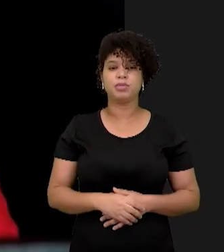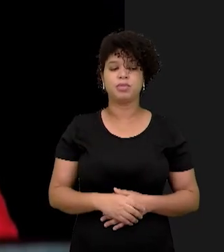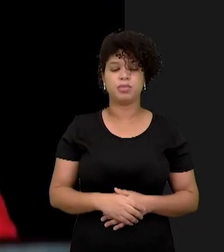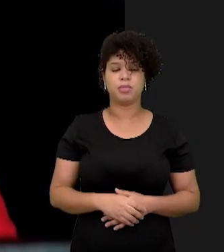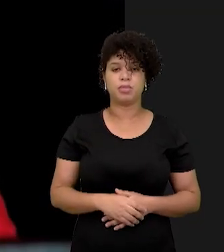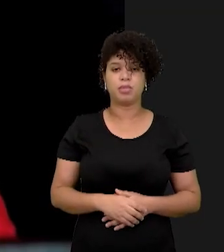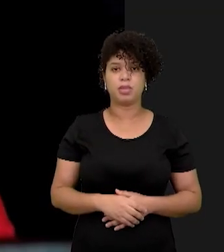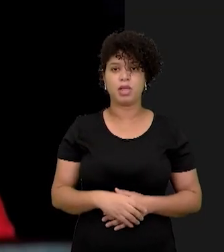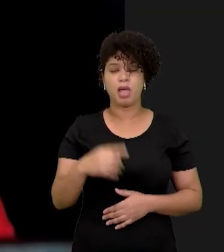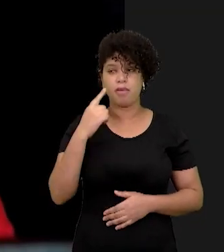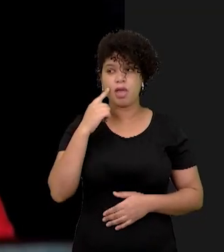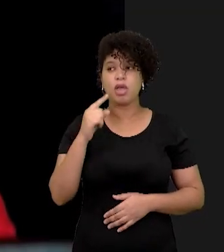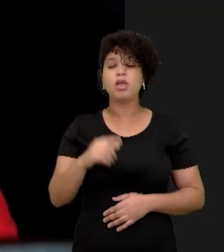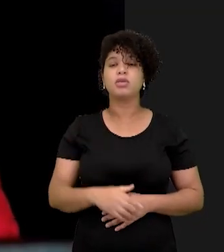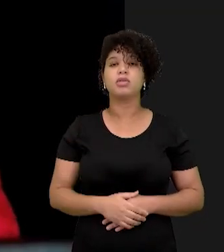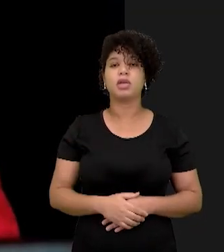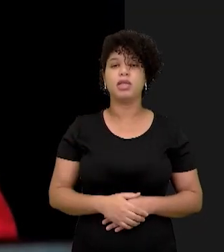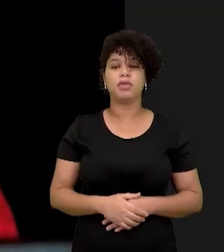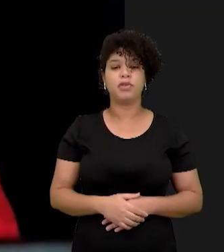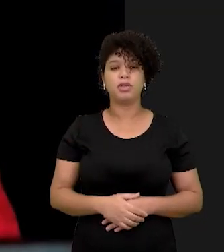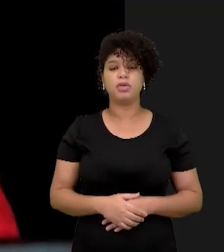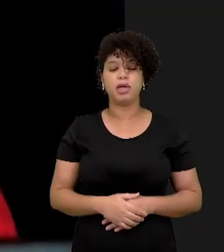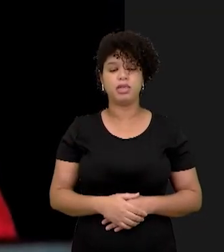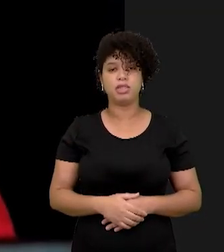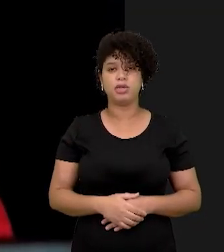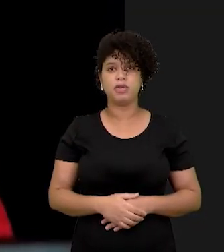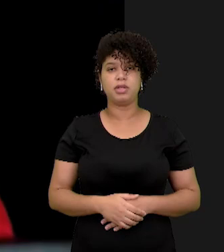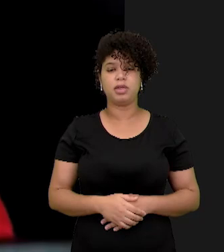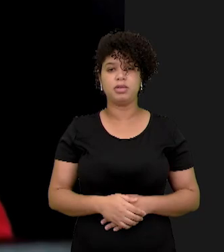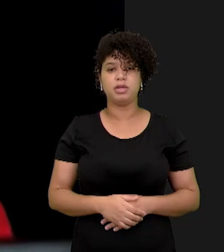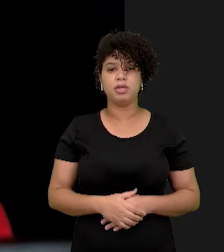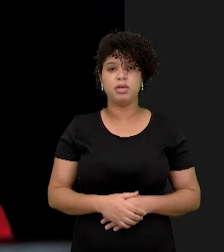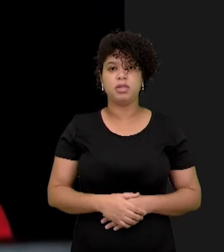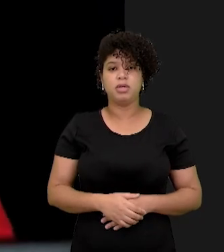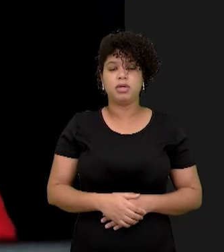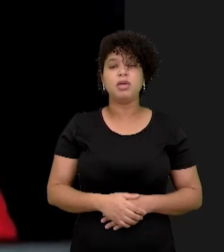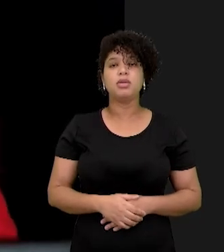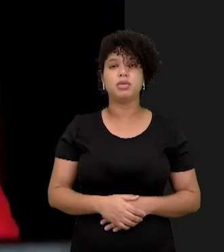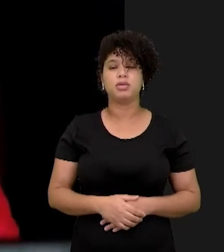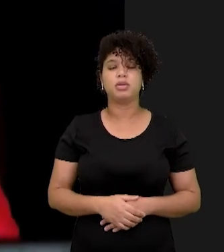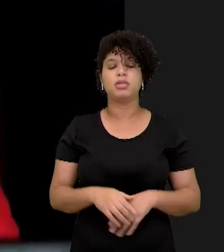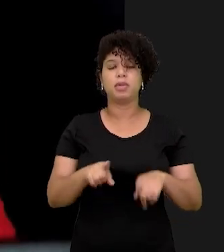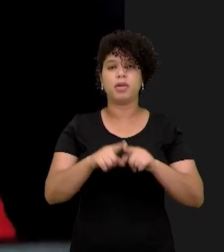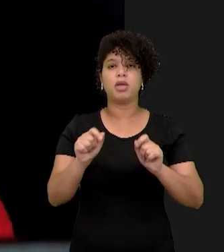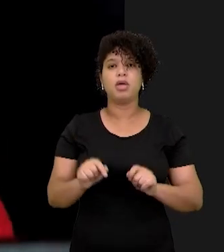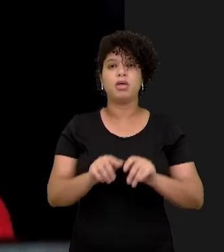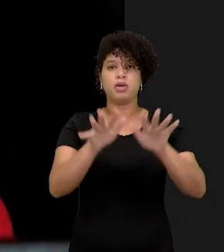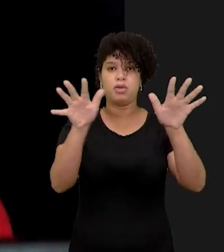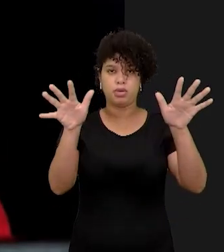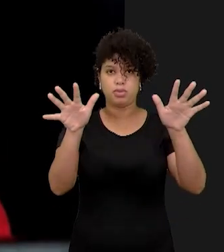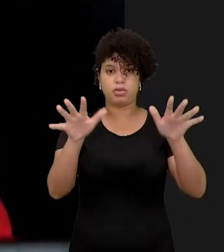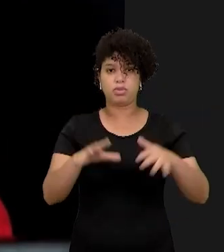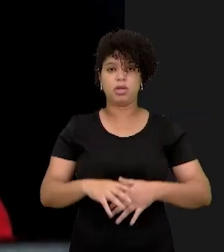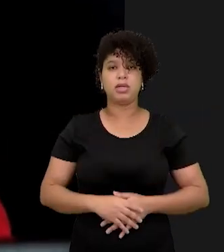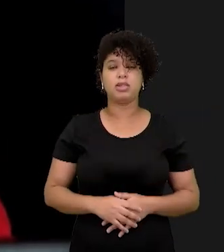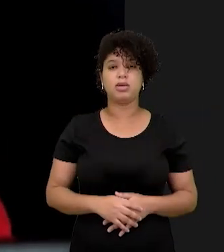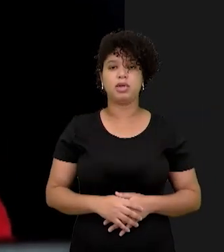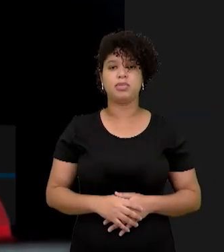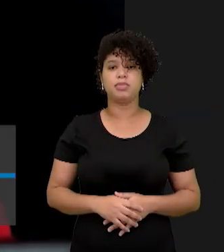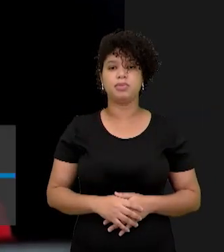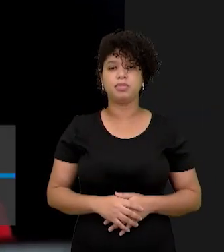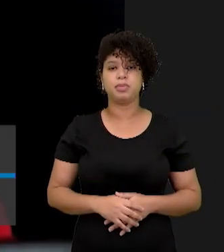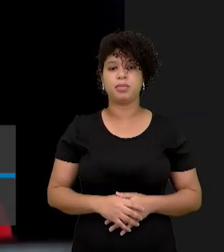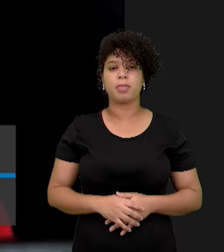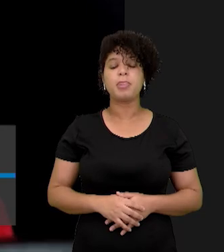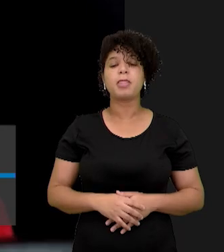Sofia, da EE Cidade Soicô, acho que é isso, Soicô segundo em Guarulhos. Também falaram